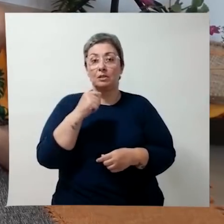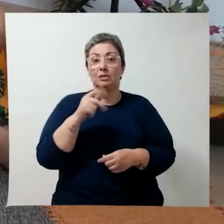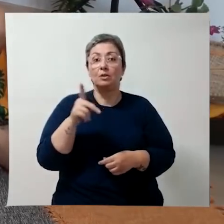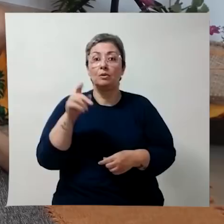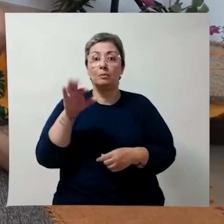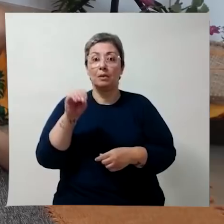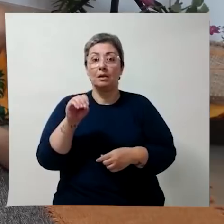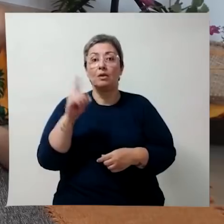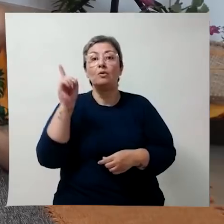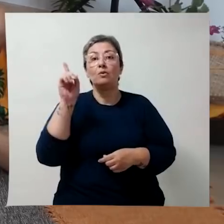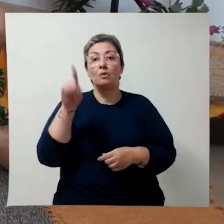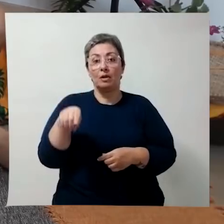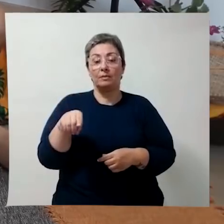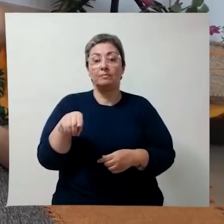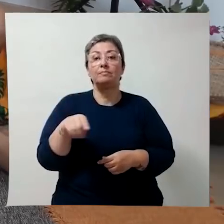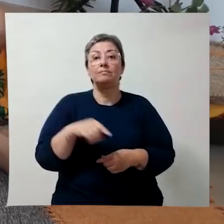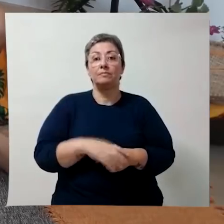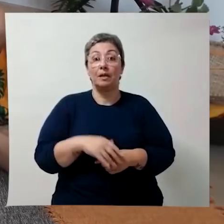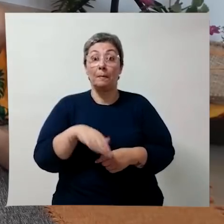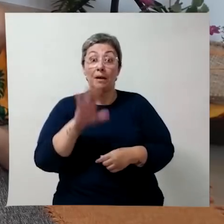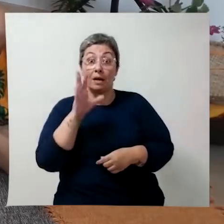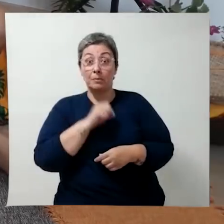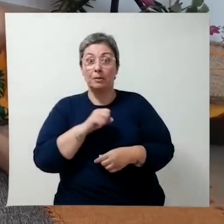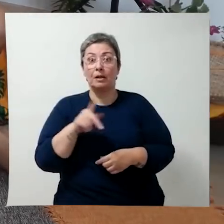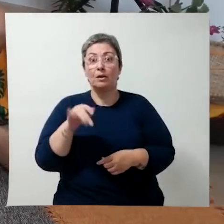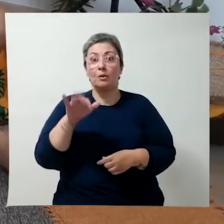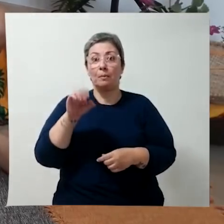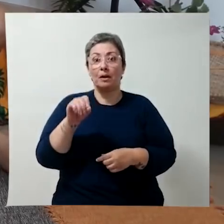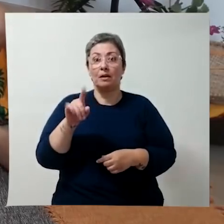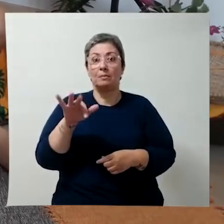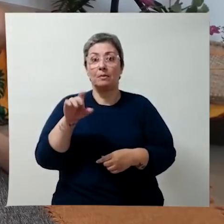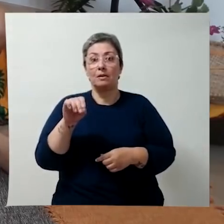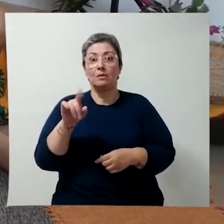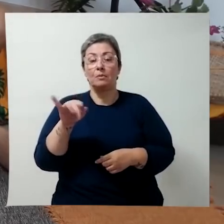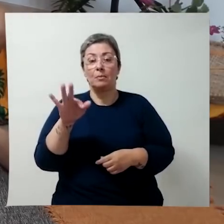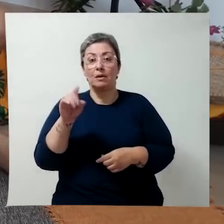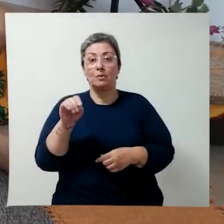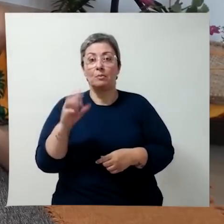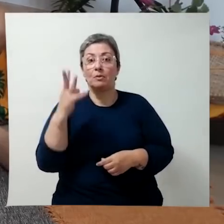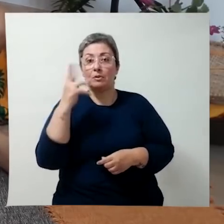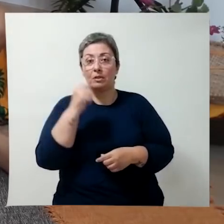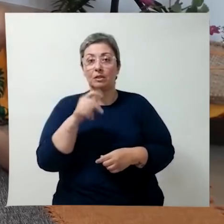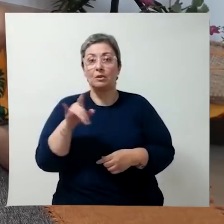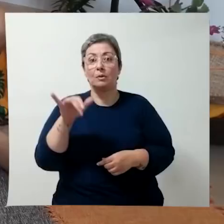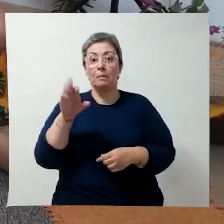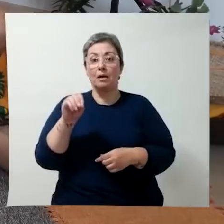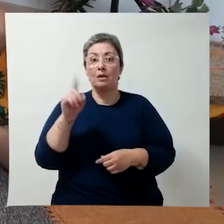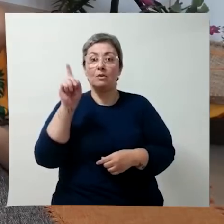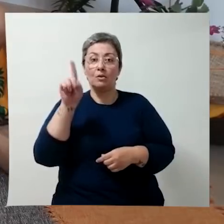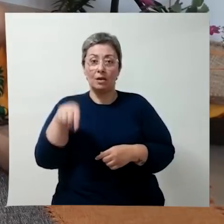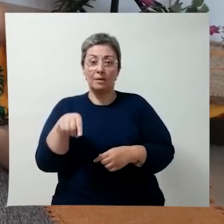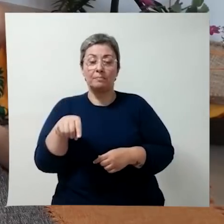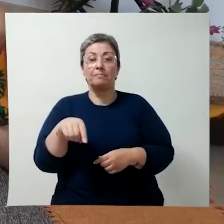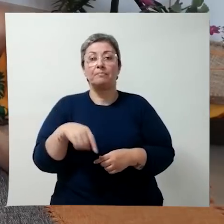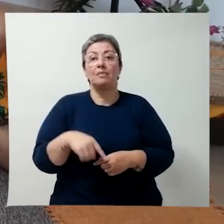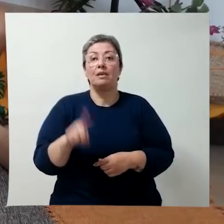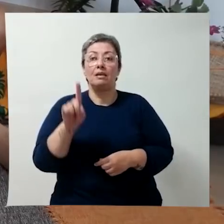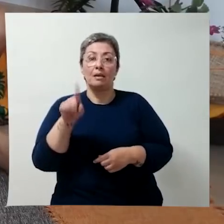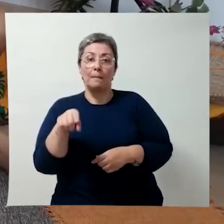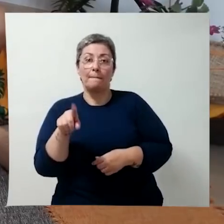palo bonito, palo mais rápido. Palo, palo, palo, palo bonito,